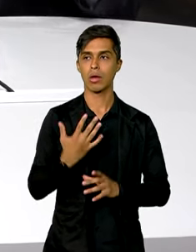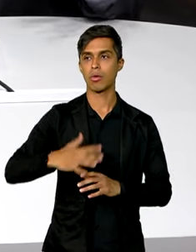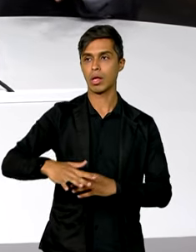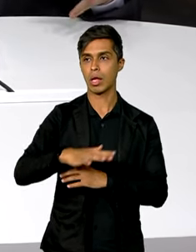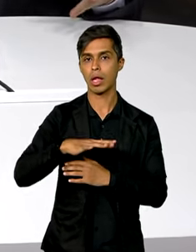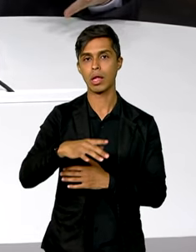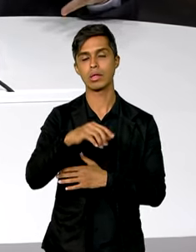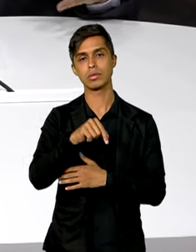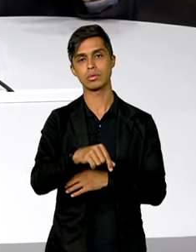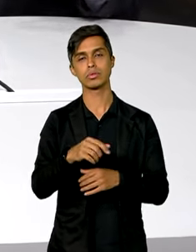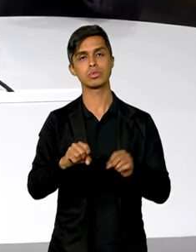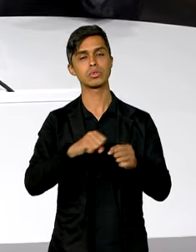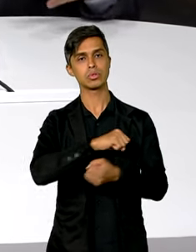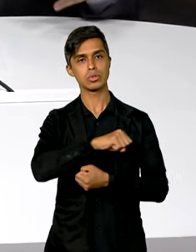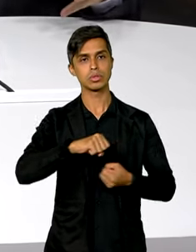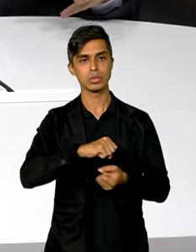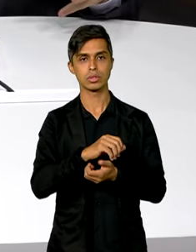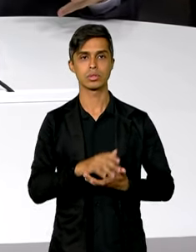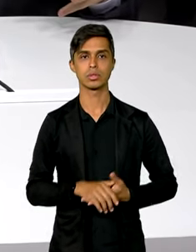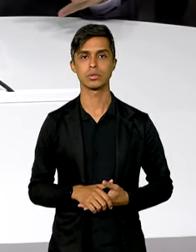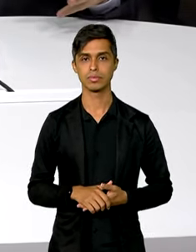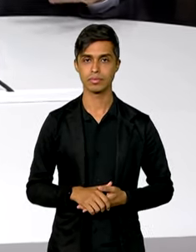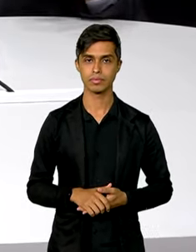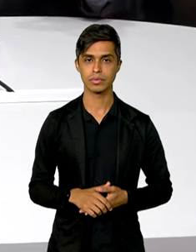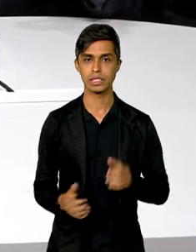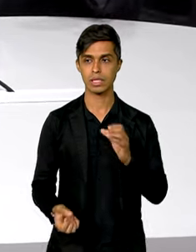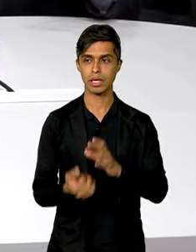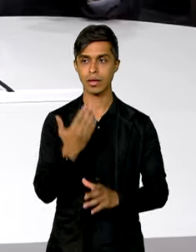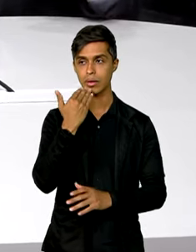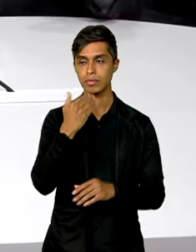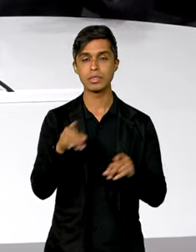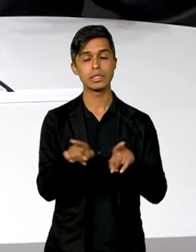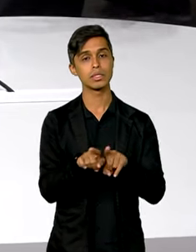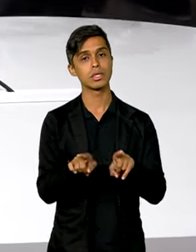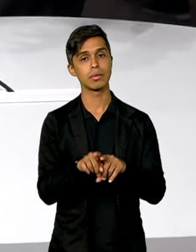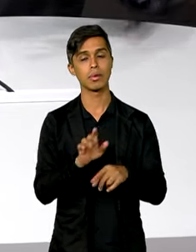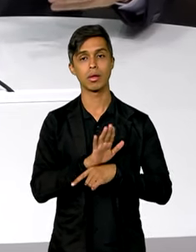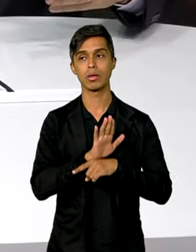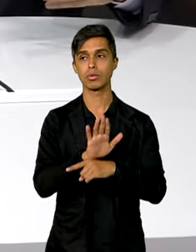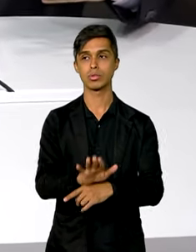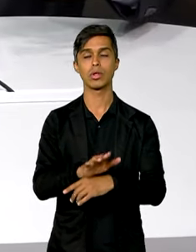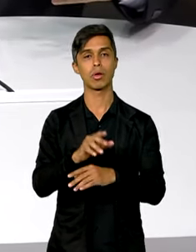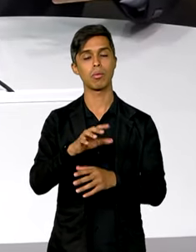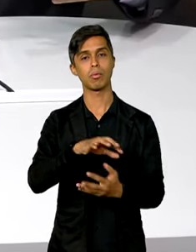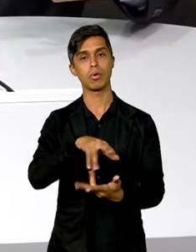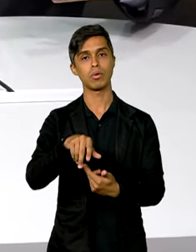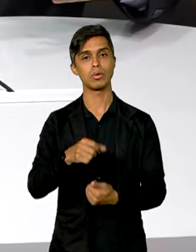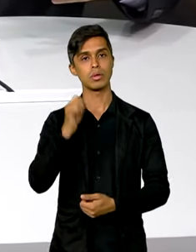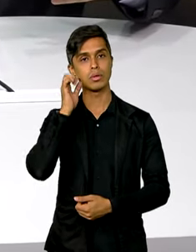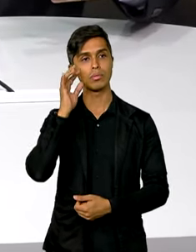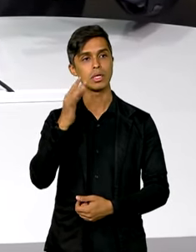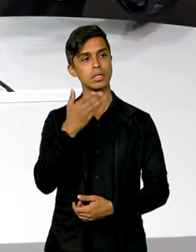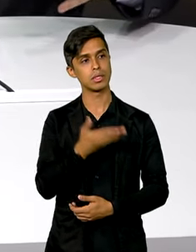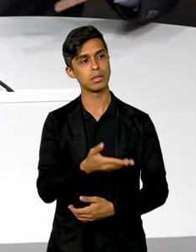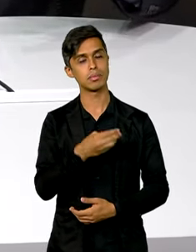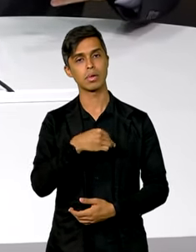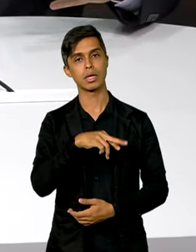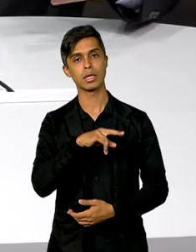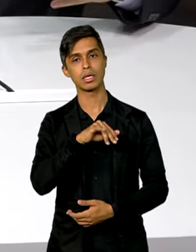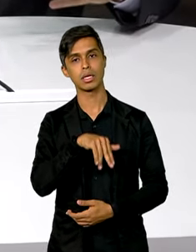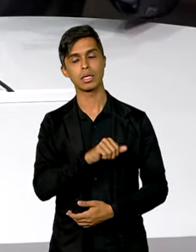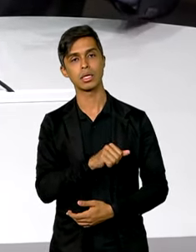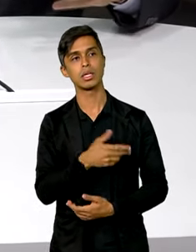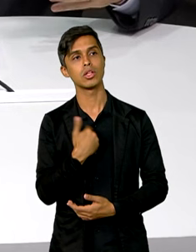de barateamento da produção de alimentos e, ao mesmo tempo, ajudar o mundo. Você imagina, Mariana, a gente